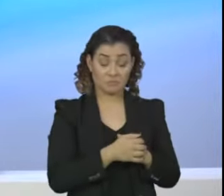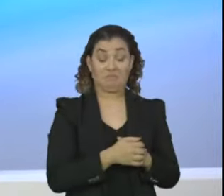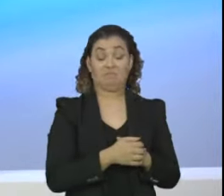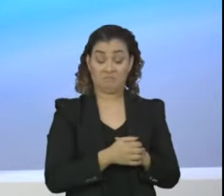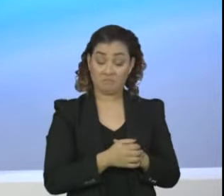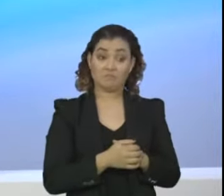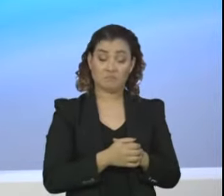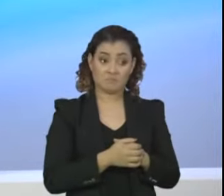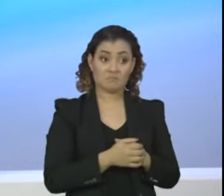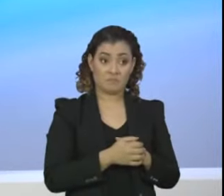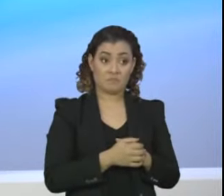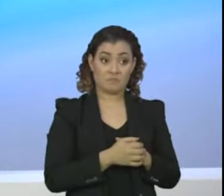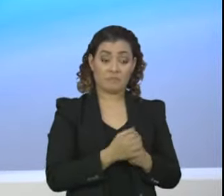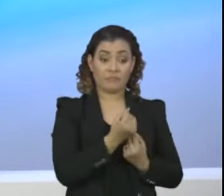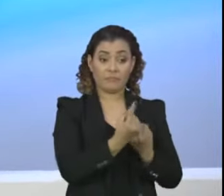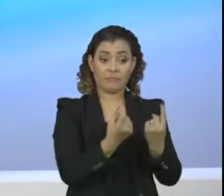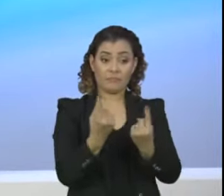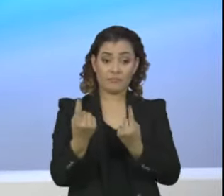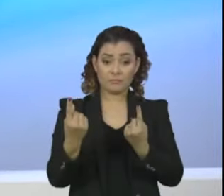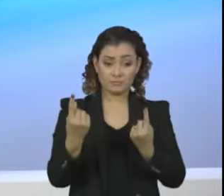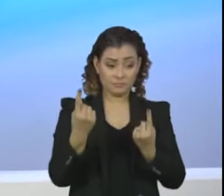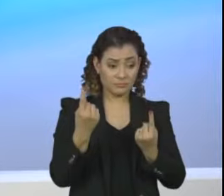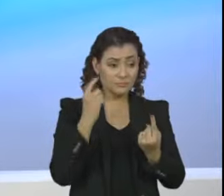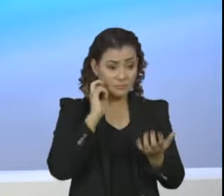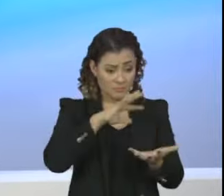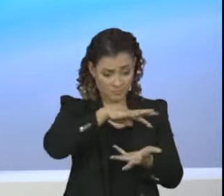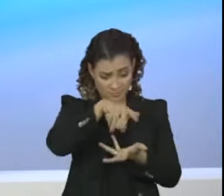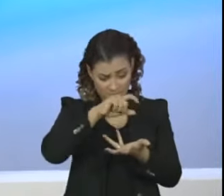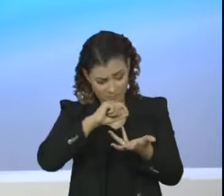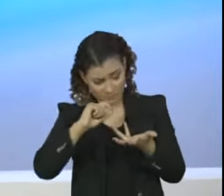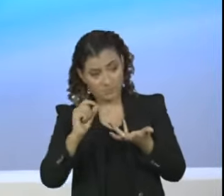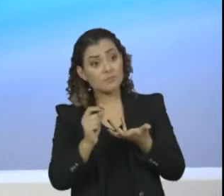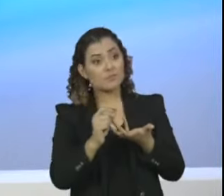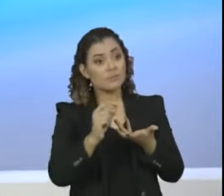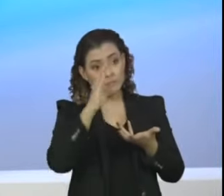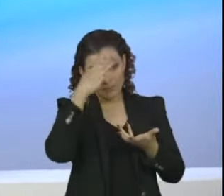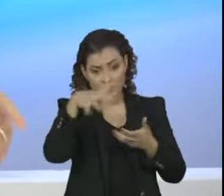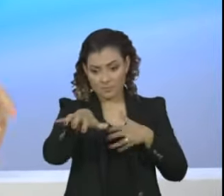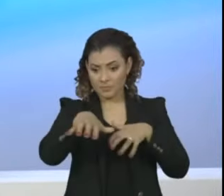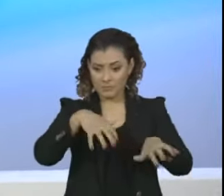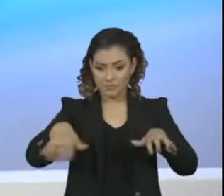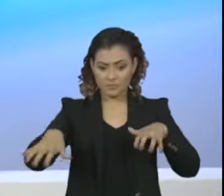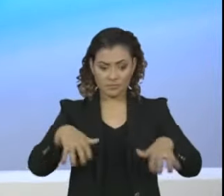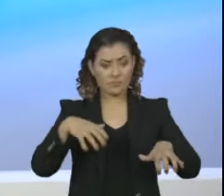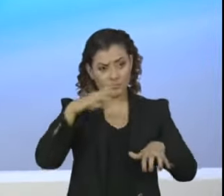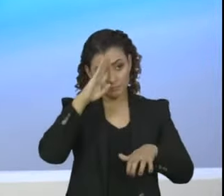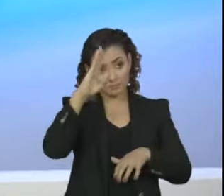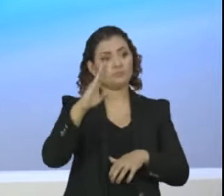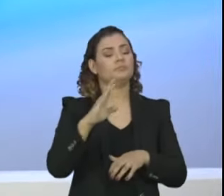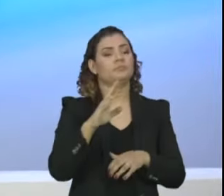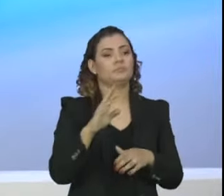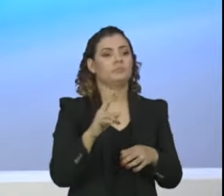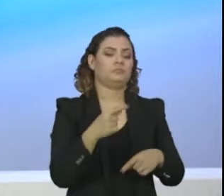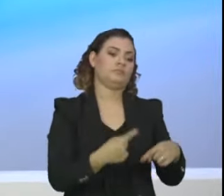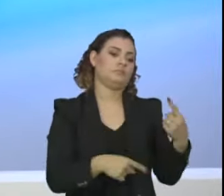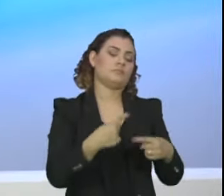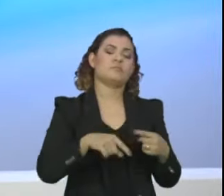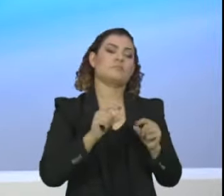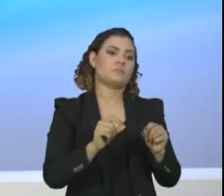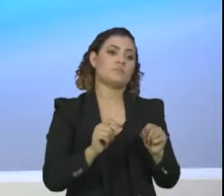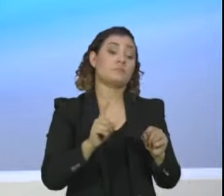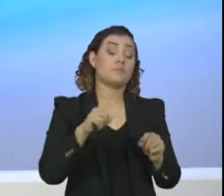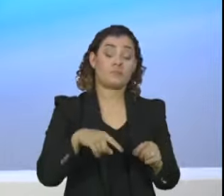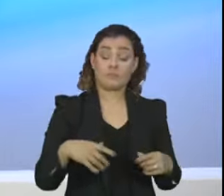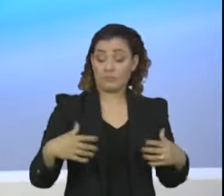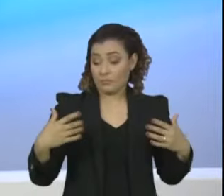completou dizendo que em certas partes do mundo o verdadeiro fator de divisão sendo a política é